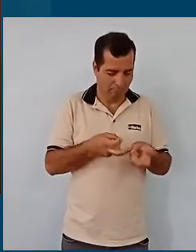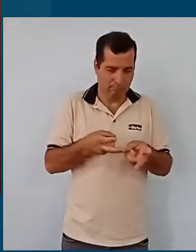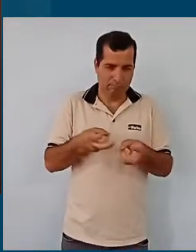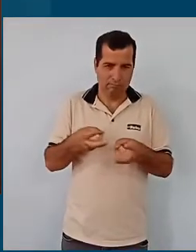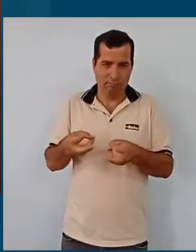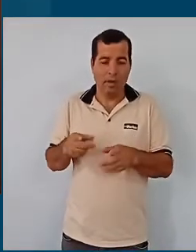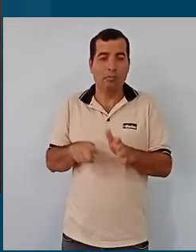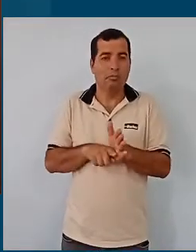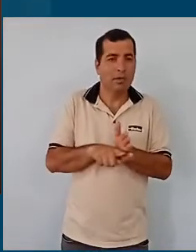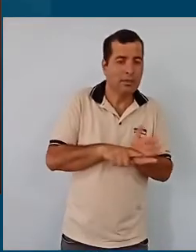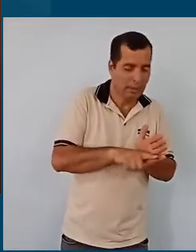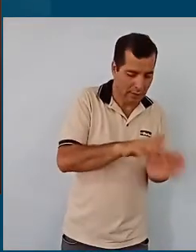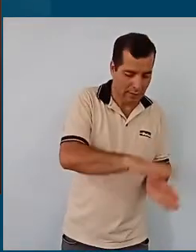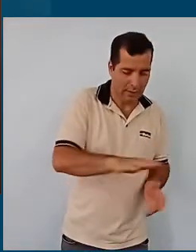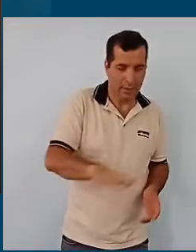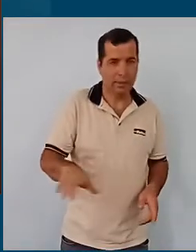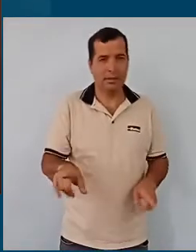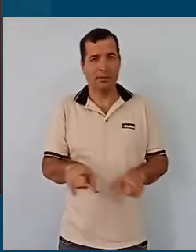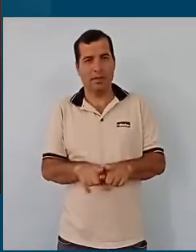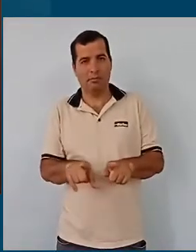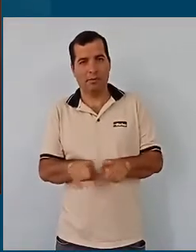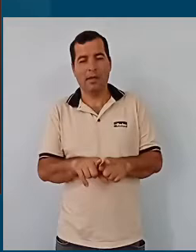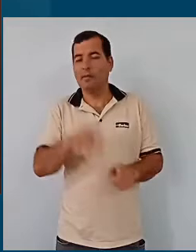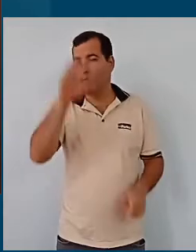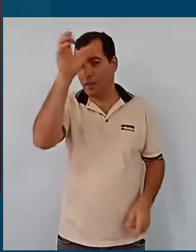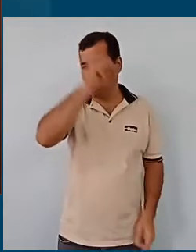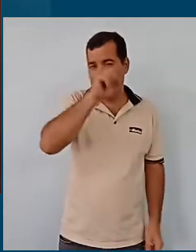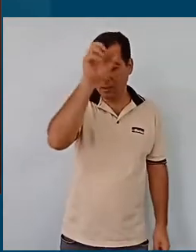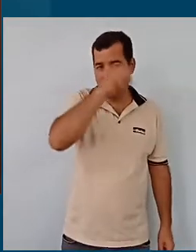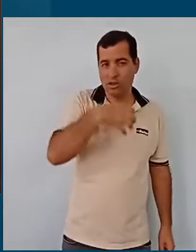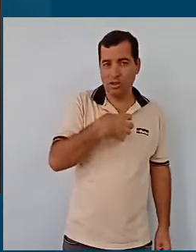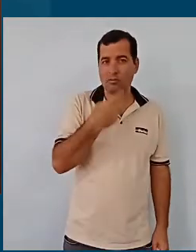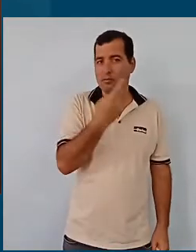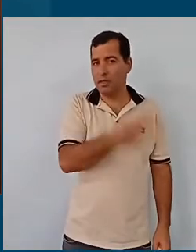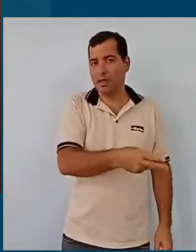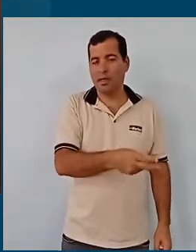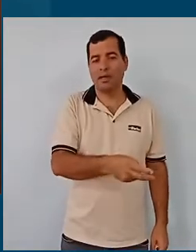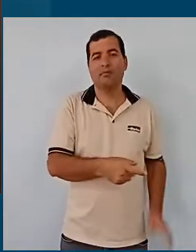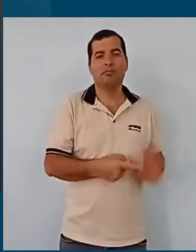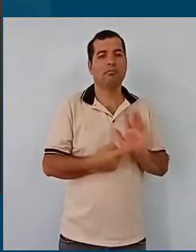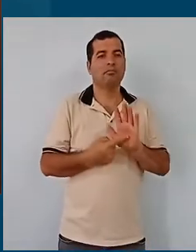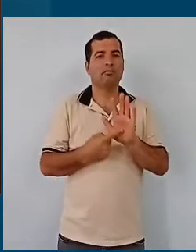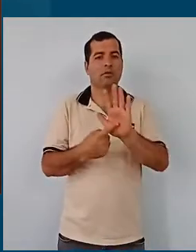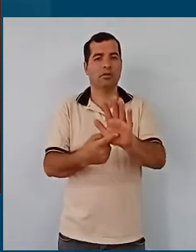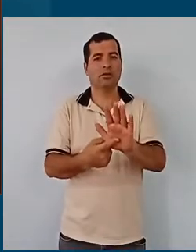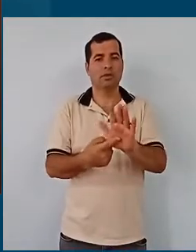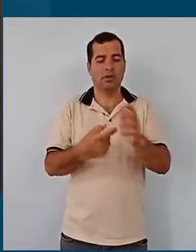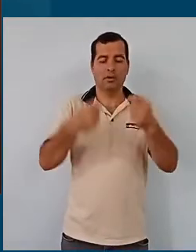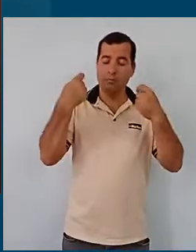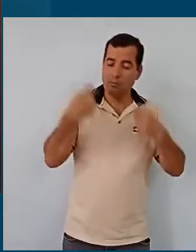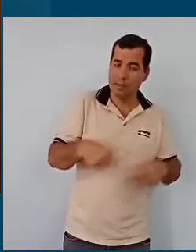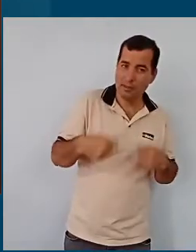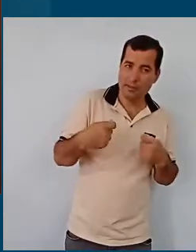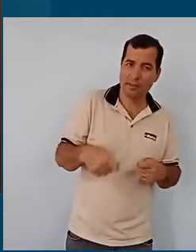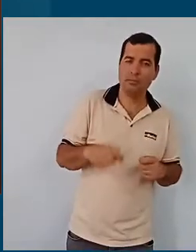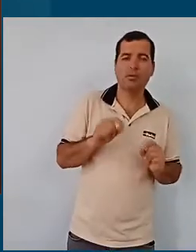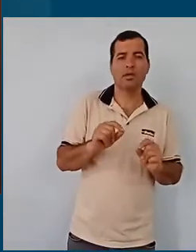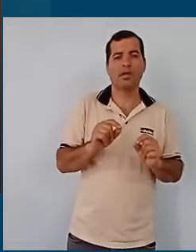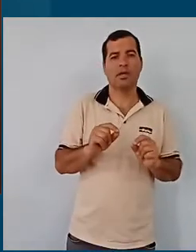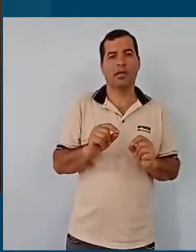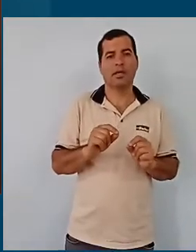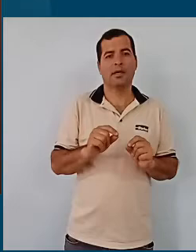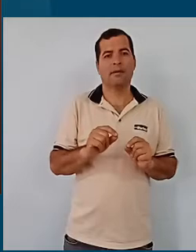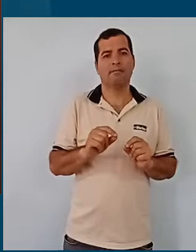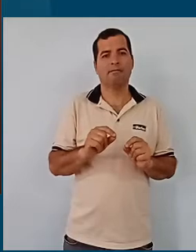as crianças e o modo como elas aprendem têm mostrado que nós precisamos colocar de